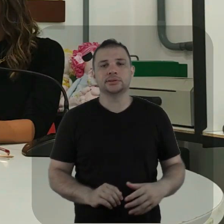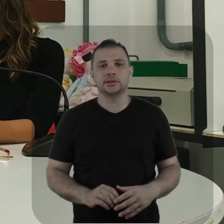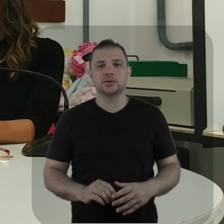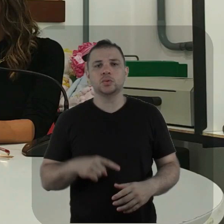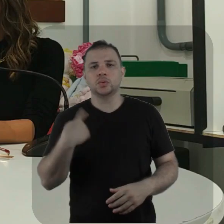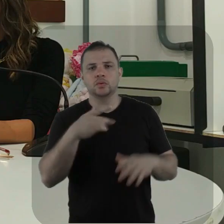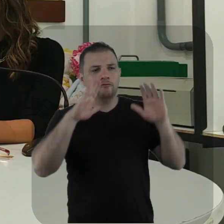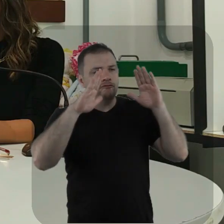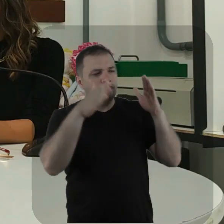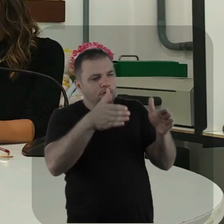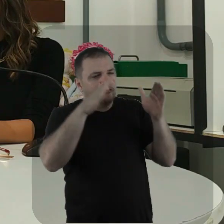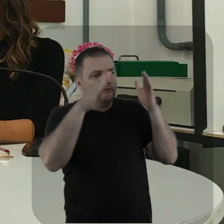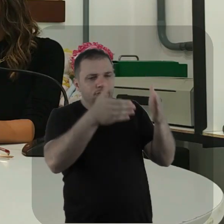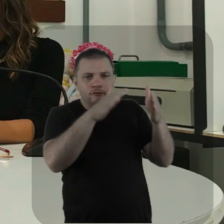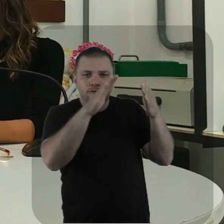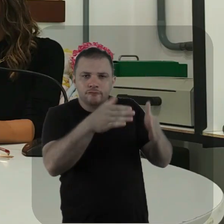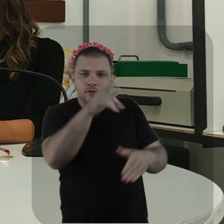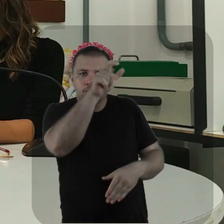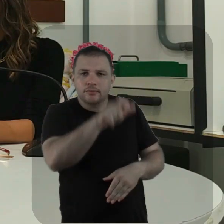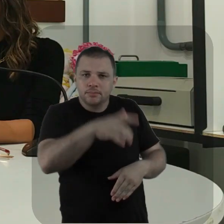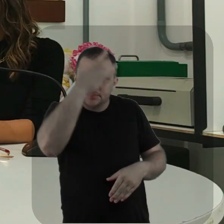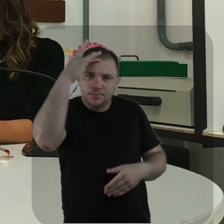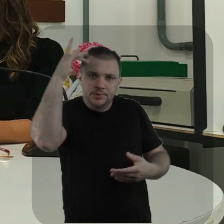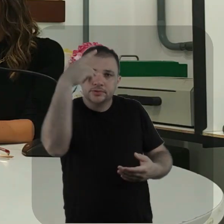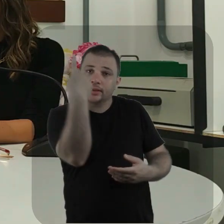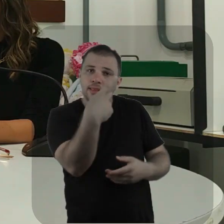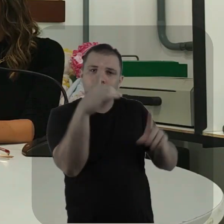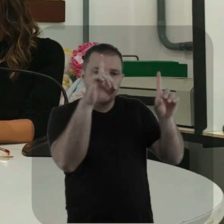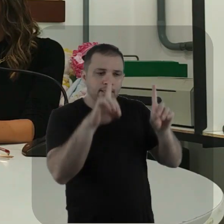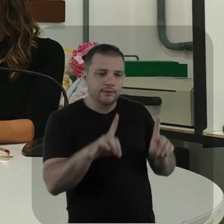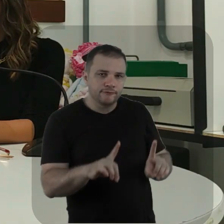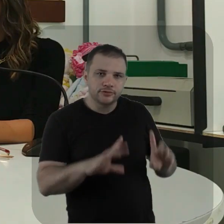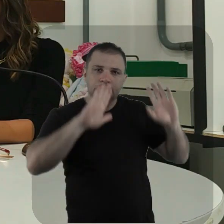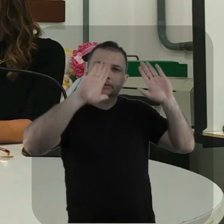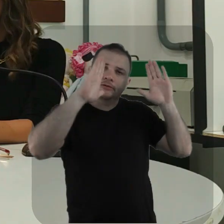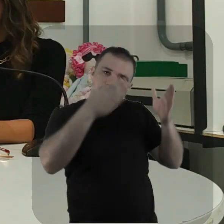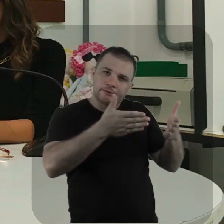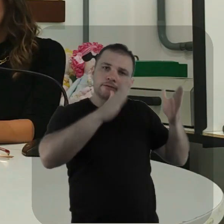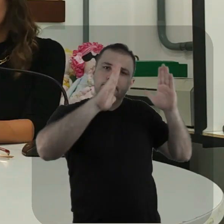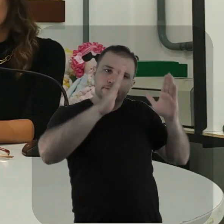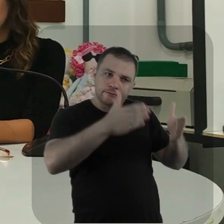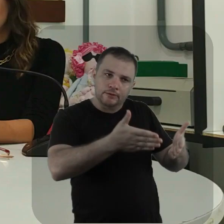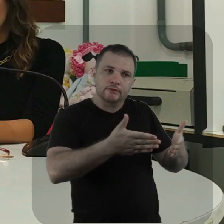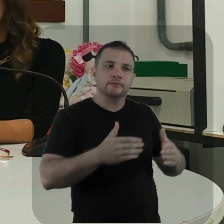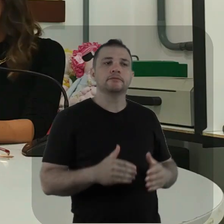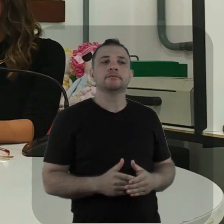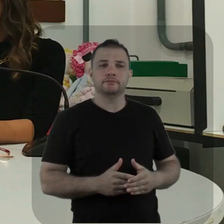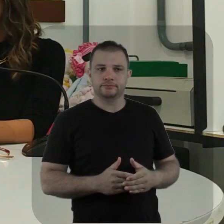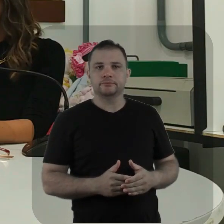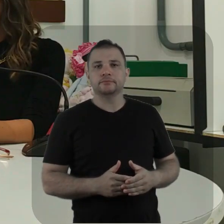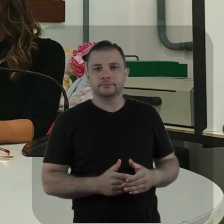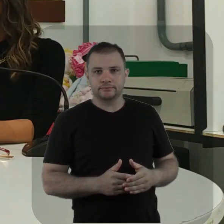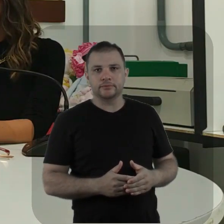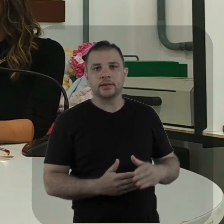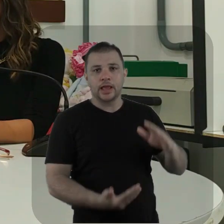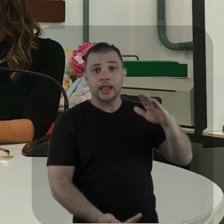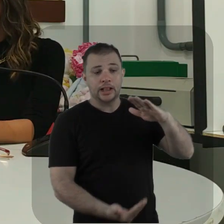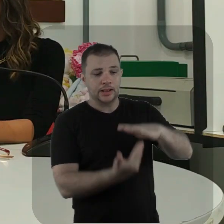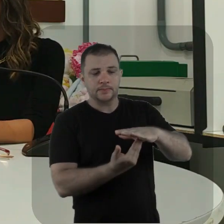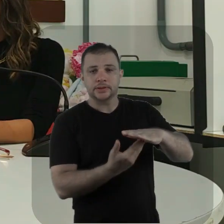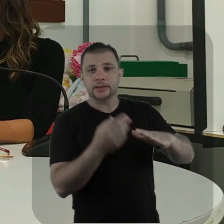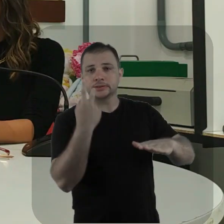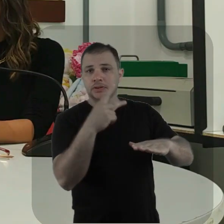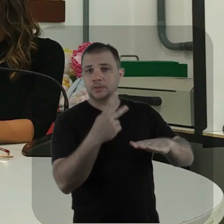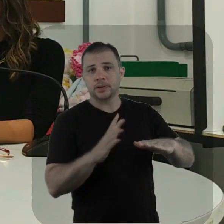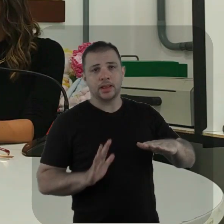quando você acaba, né, focando muito mais nas limitações, nas deficiências propriamente ditas, né? Inclusive